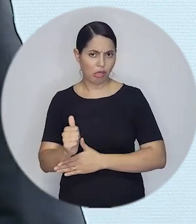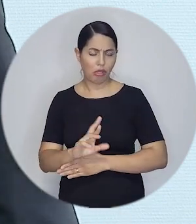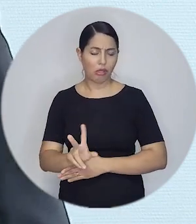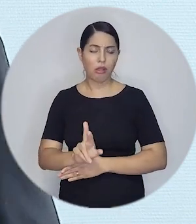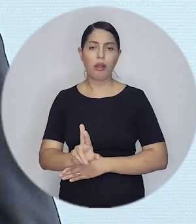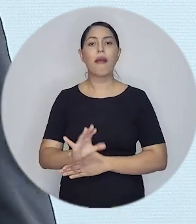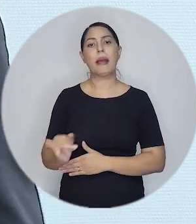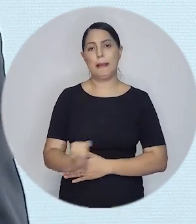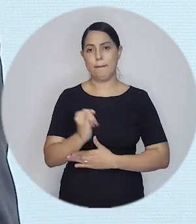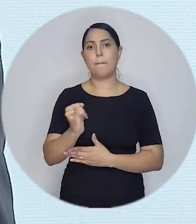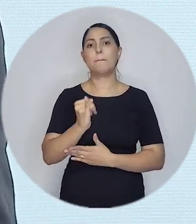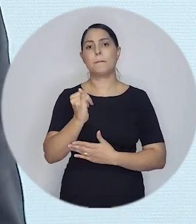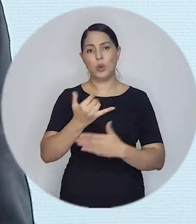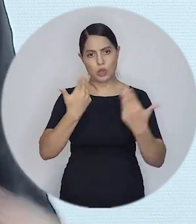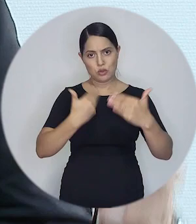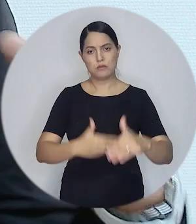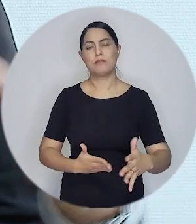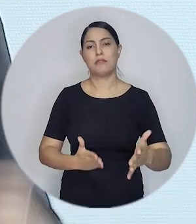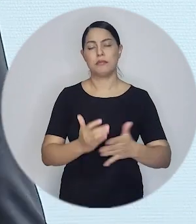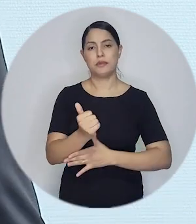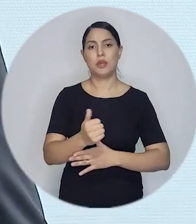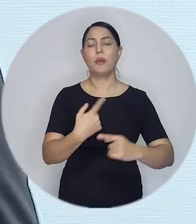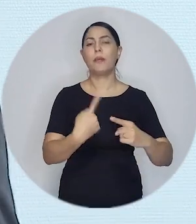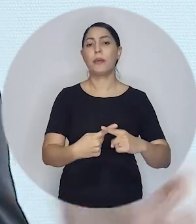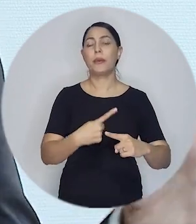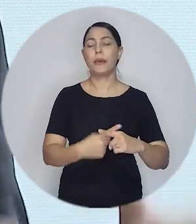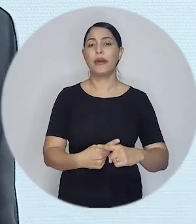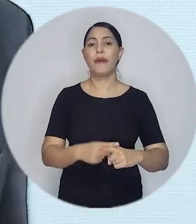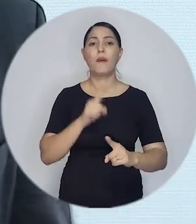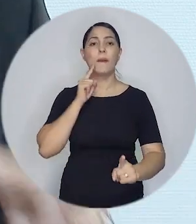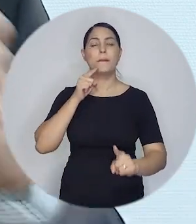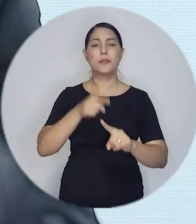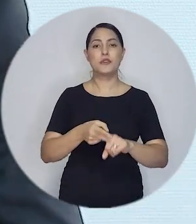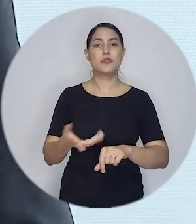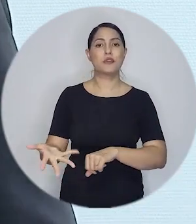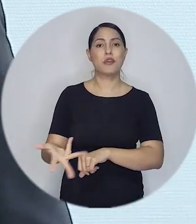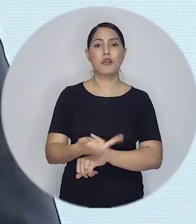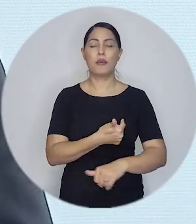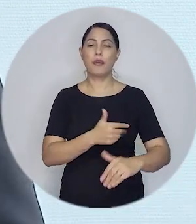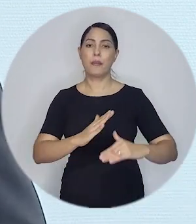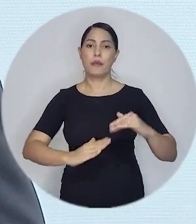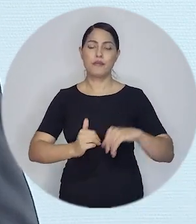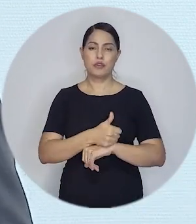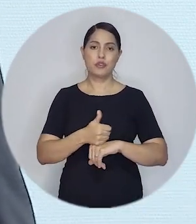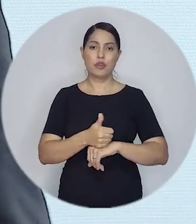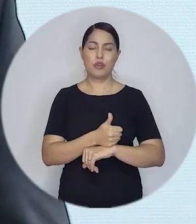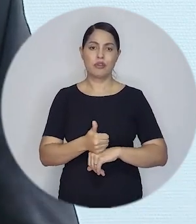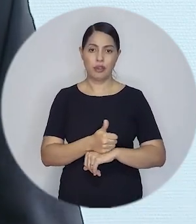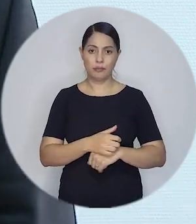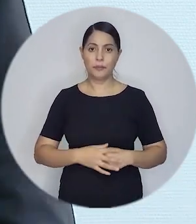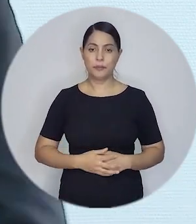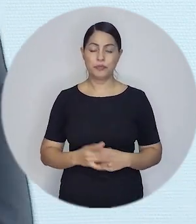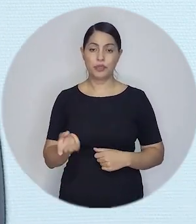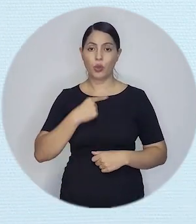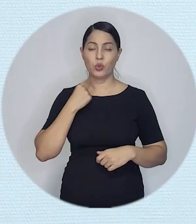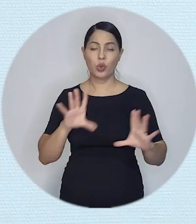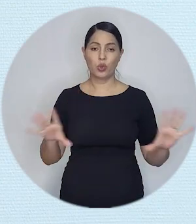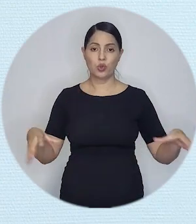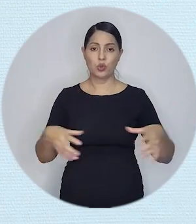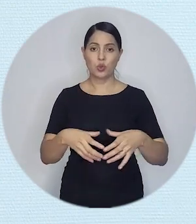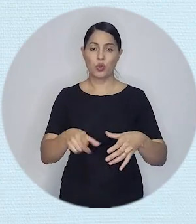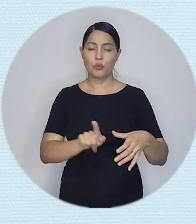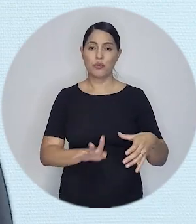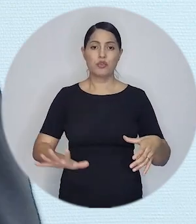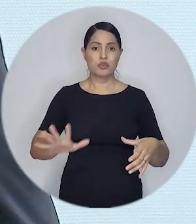do exame de ordem, que é uma ferramenta imprescindível para filtrar e garantir qualidade no exercício profissional. Foi uma